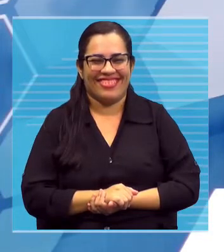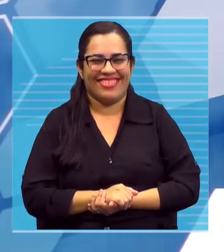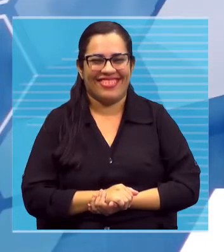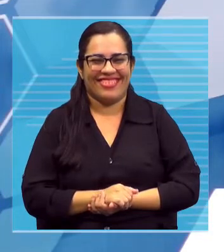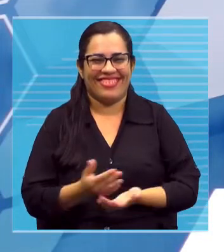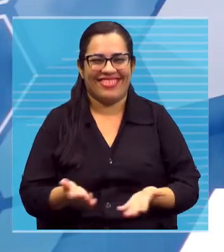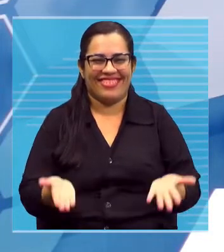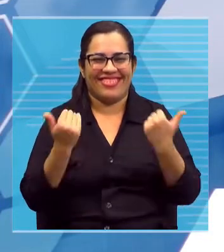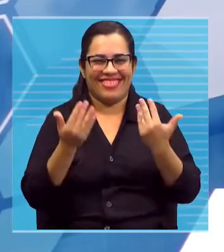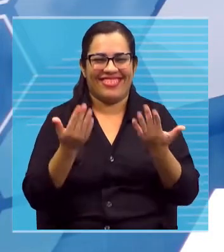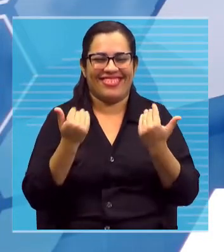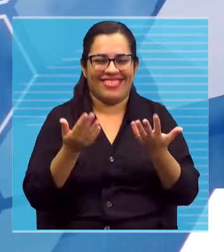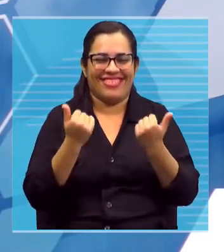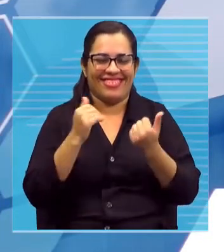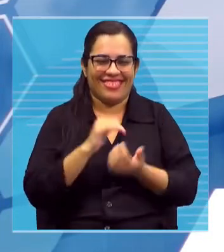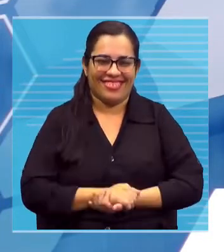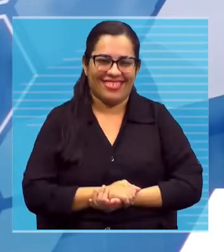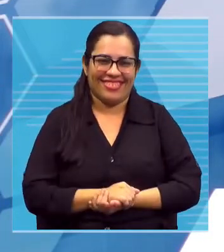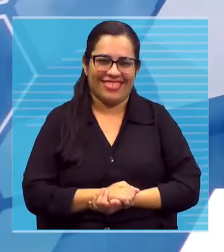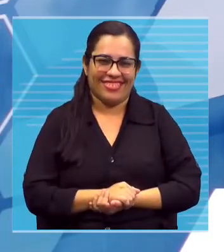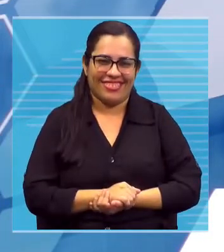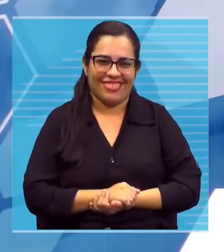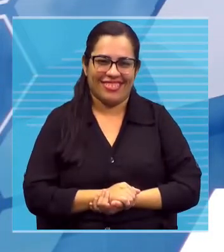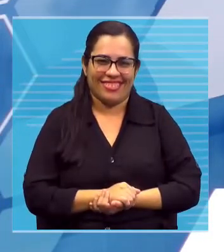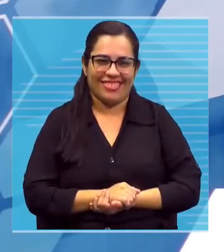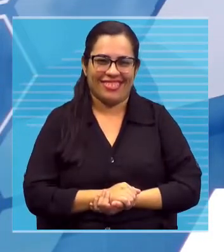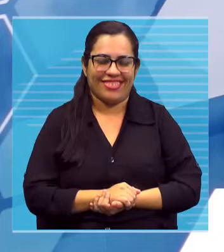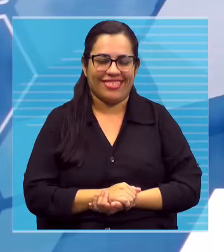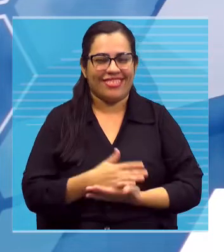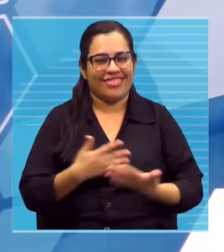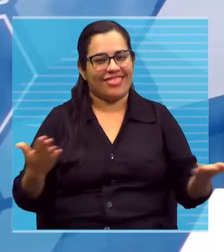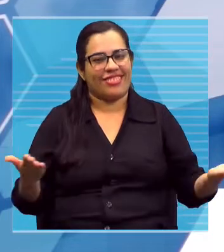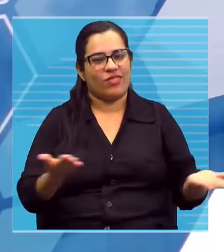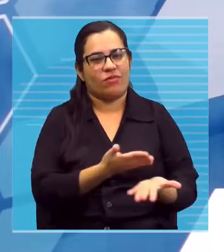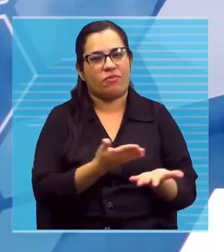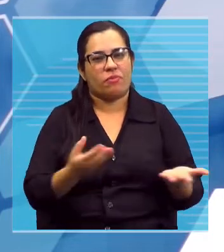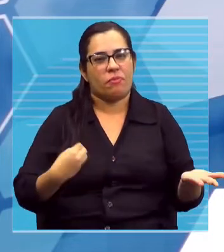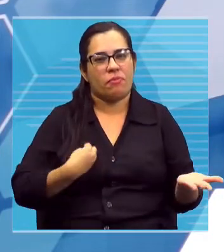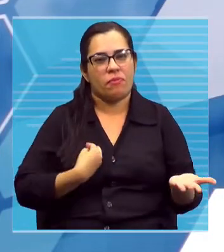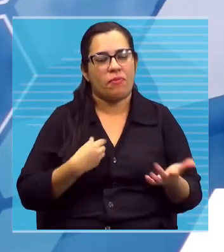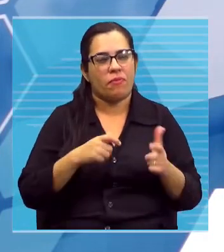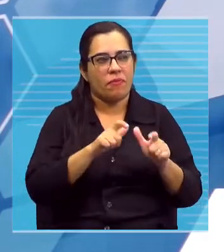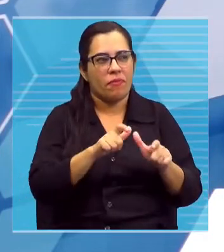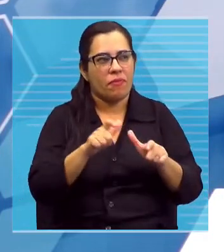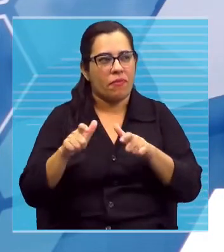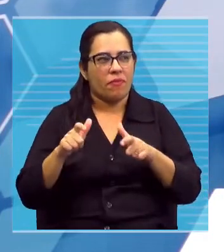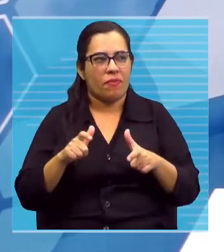já já rei Era o povo Cadê vocês